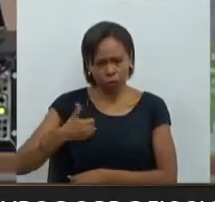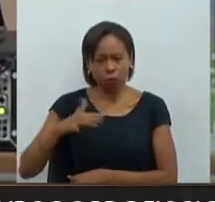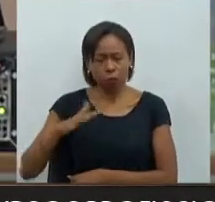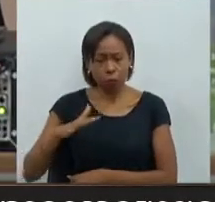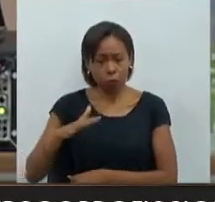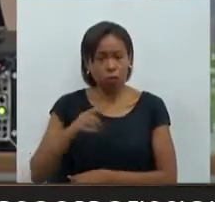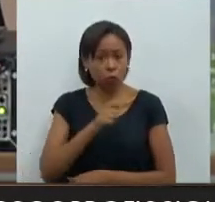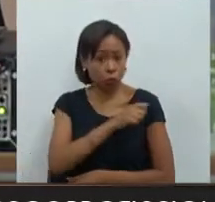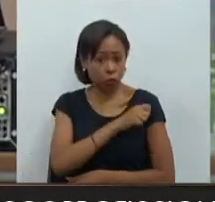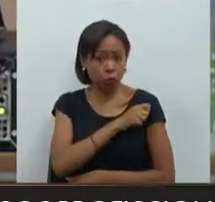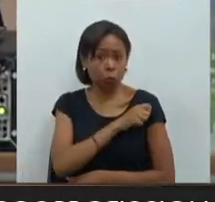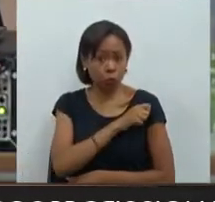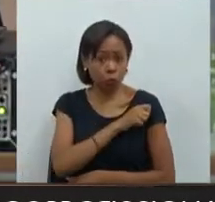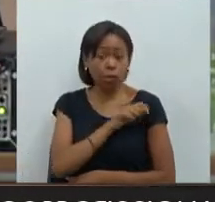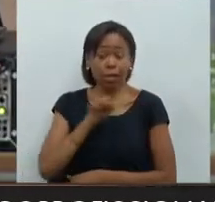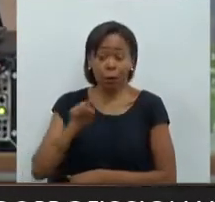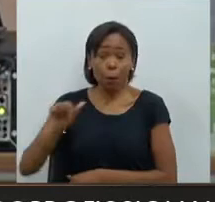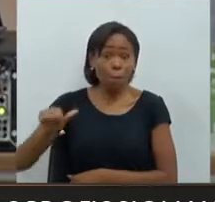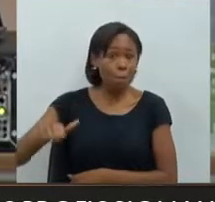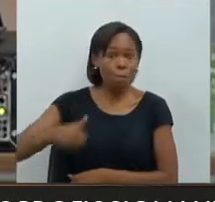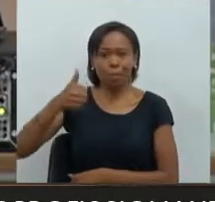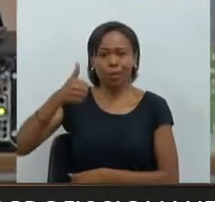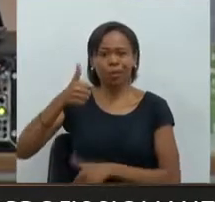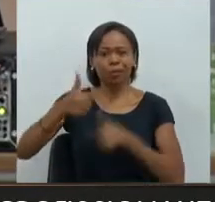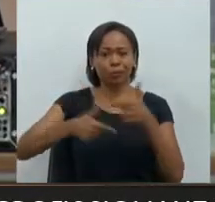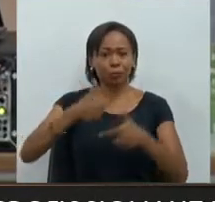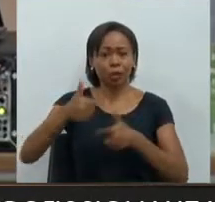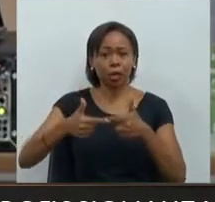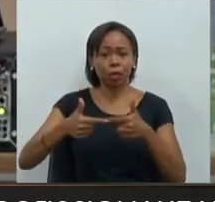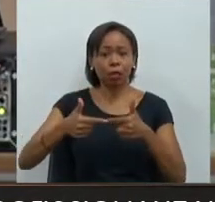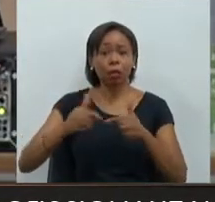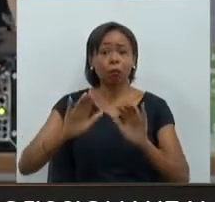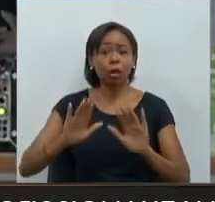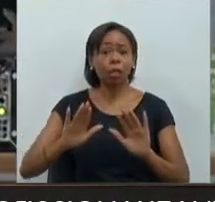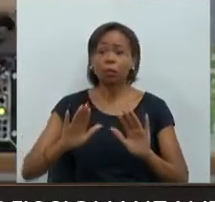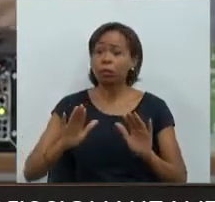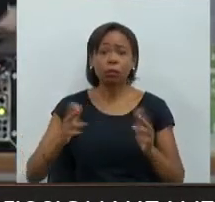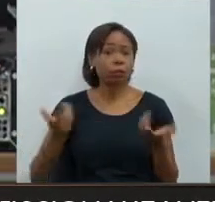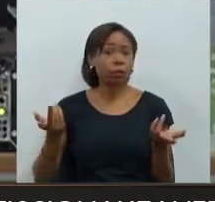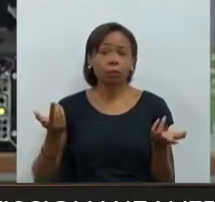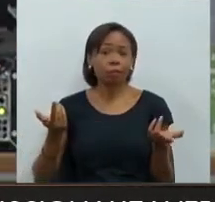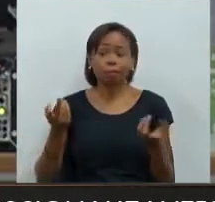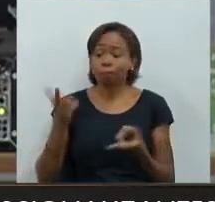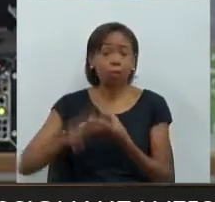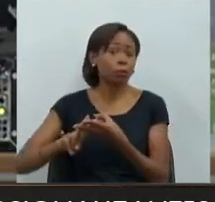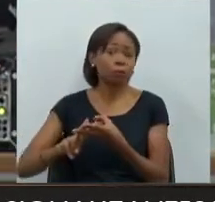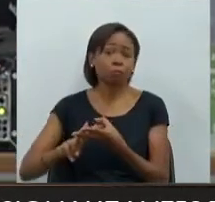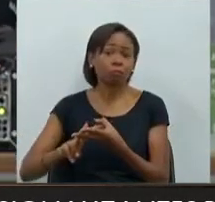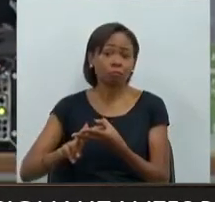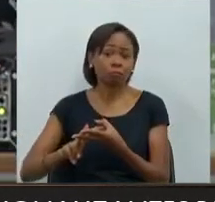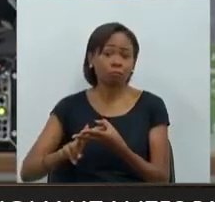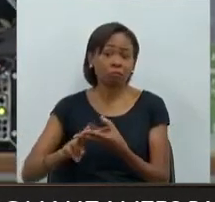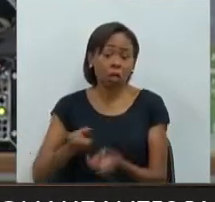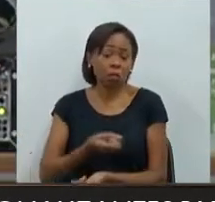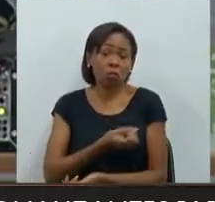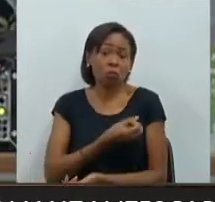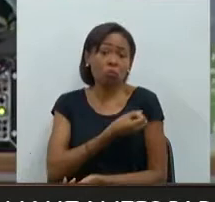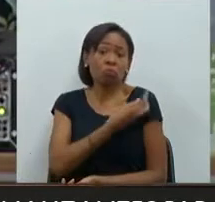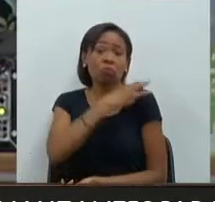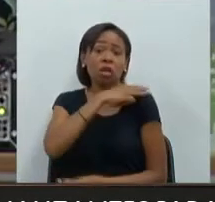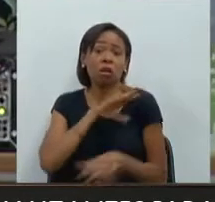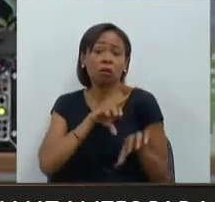alunos têm o primeiro emprego, né, eles não vão. Formam o terceiro ano, eles vão para casa.